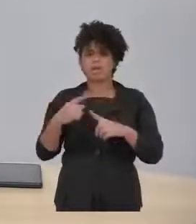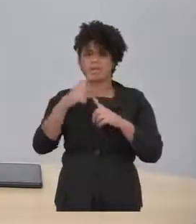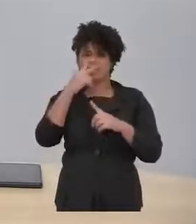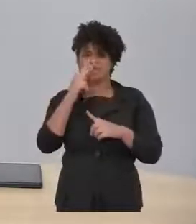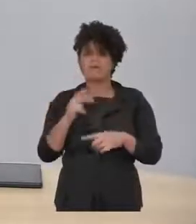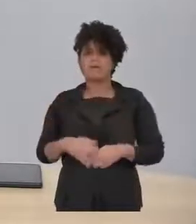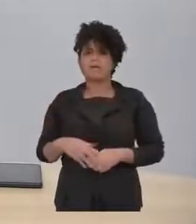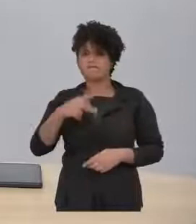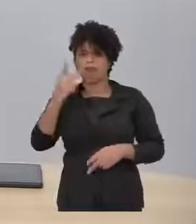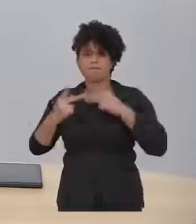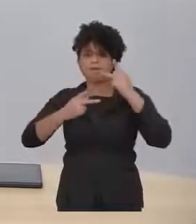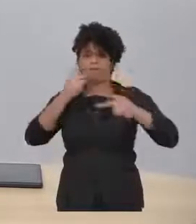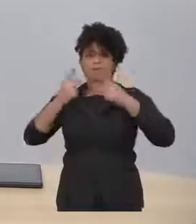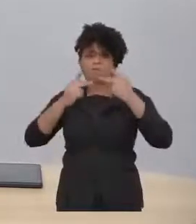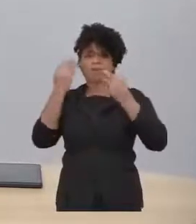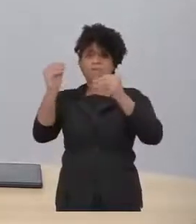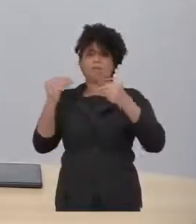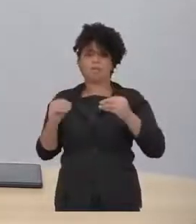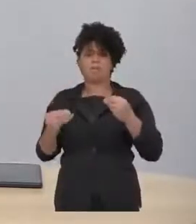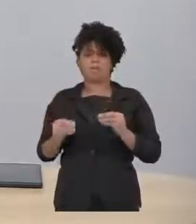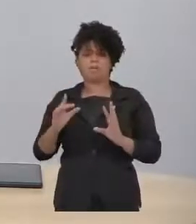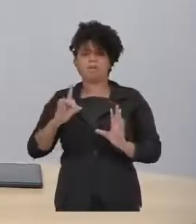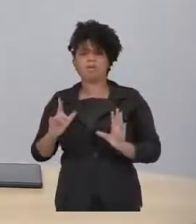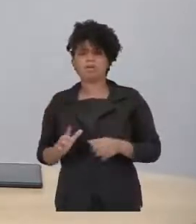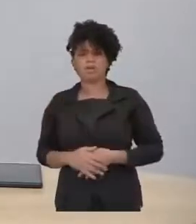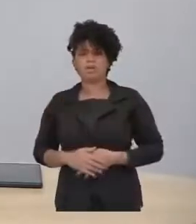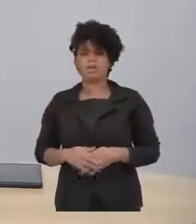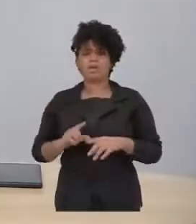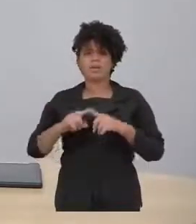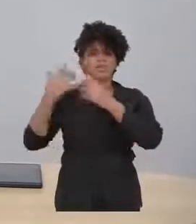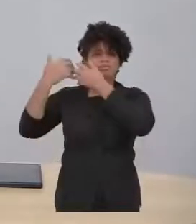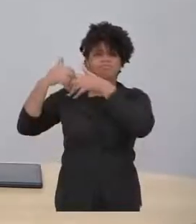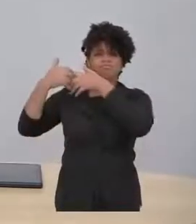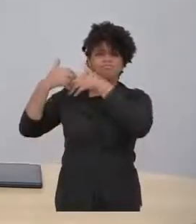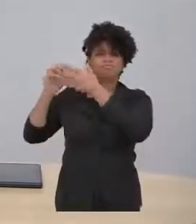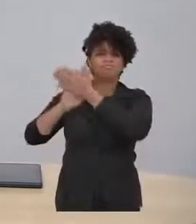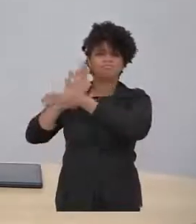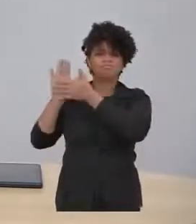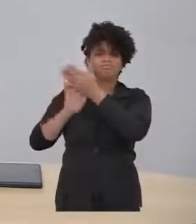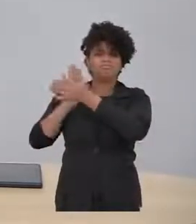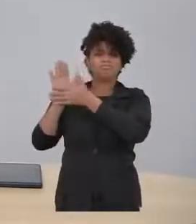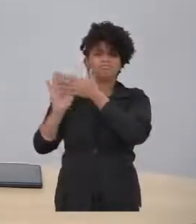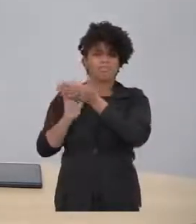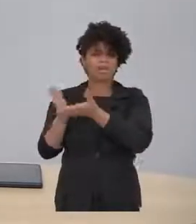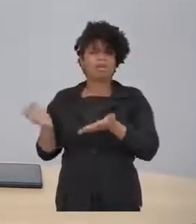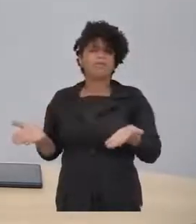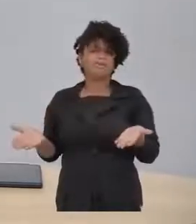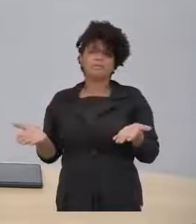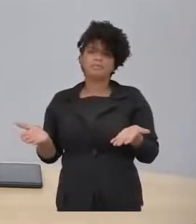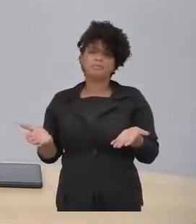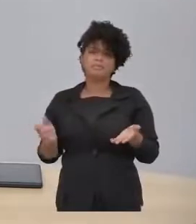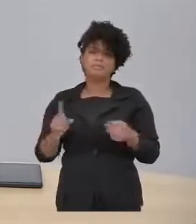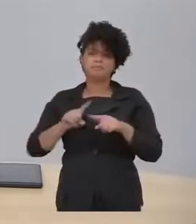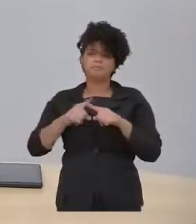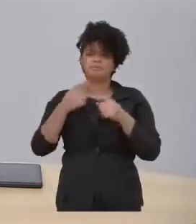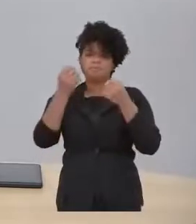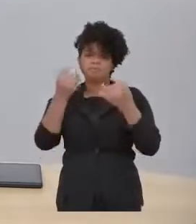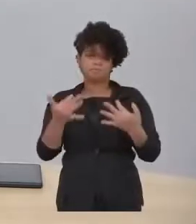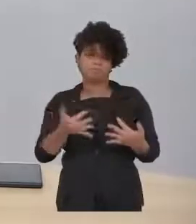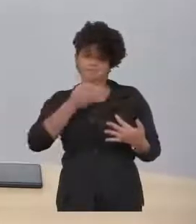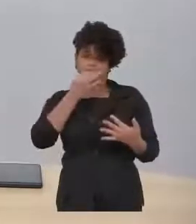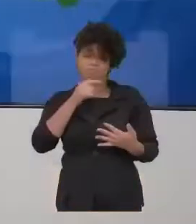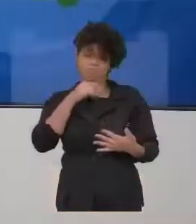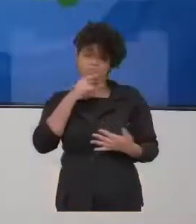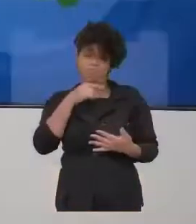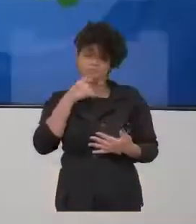sempre se posicionar. E às vezes, como o professor Mauro falou, sem reflexão. Sem reflexão, eu não tenho argumentação, né? Eu vou até falar de uma